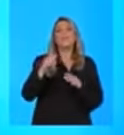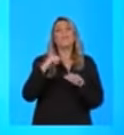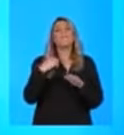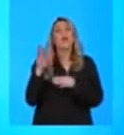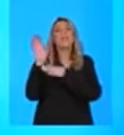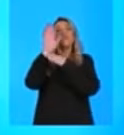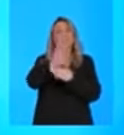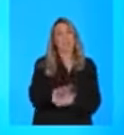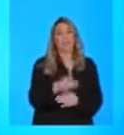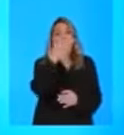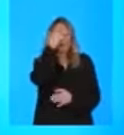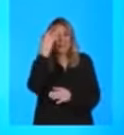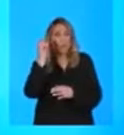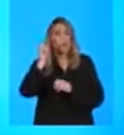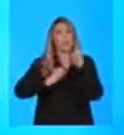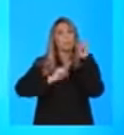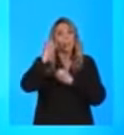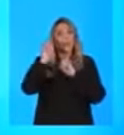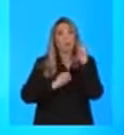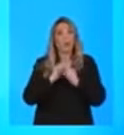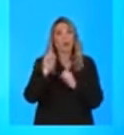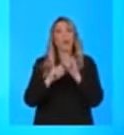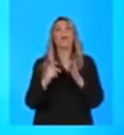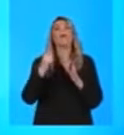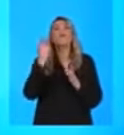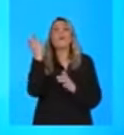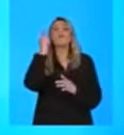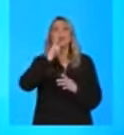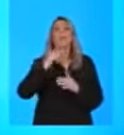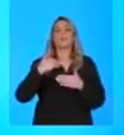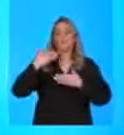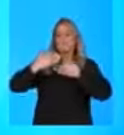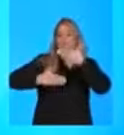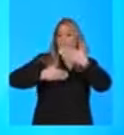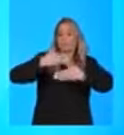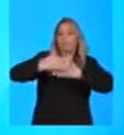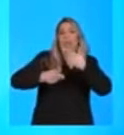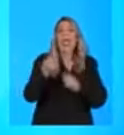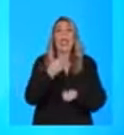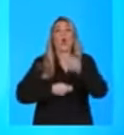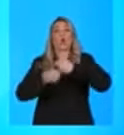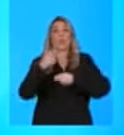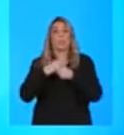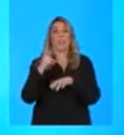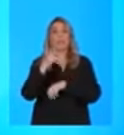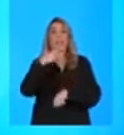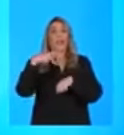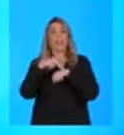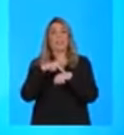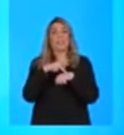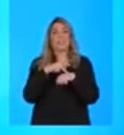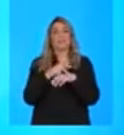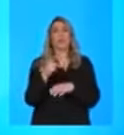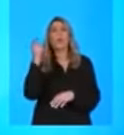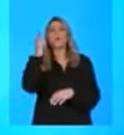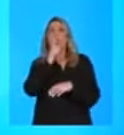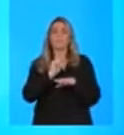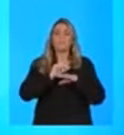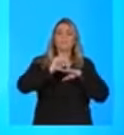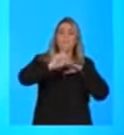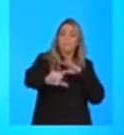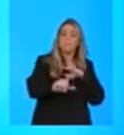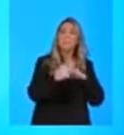que o empreendedor que é que realmente gira a economia do nosso país tenha condições de aplicar aqui o seus